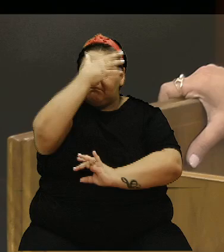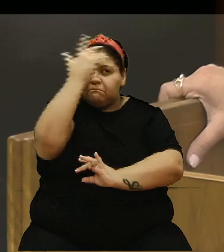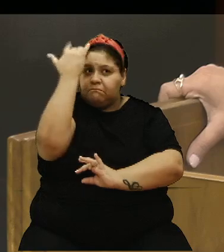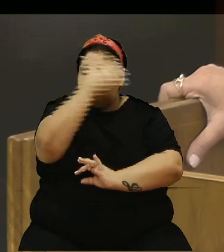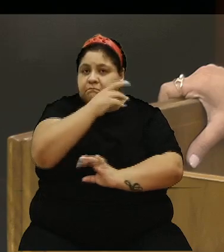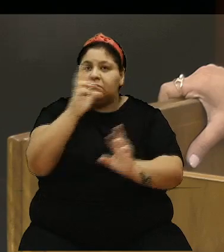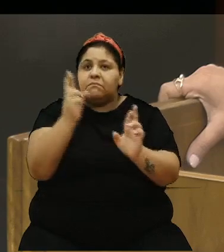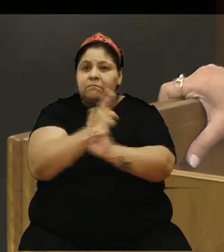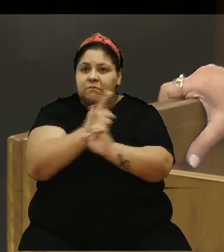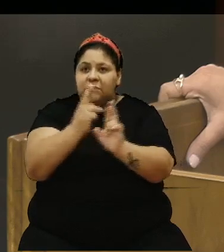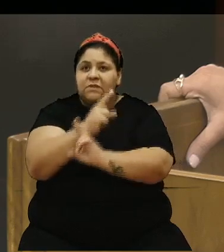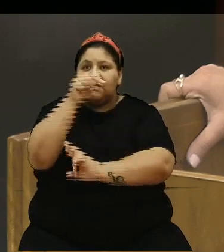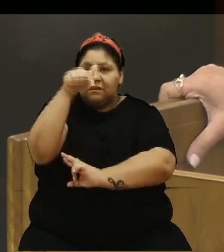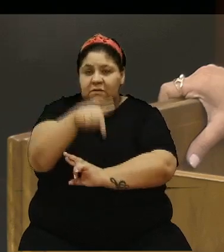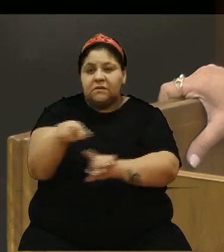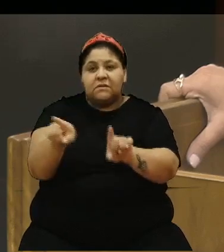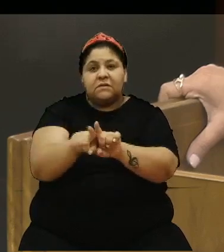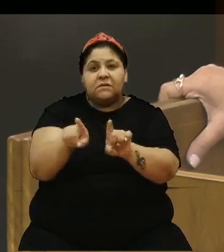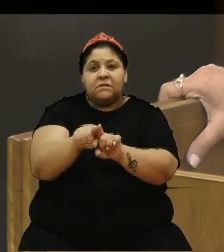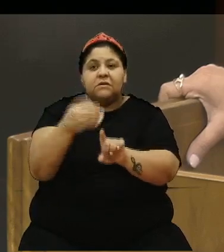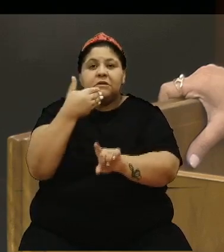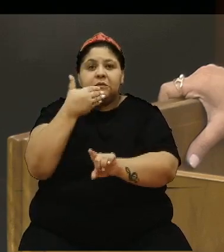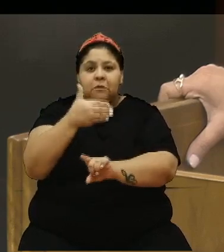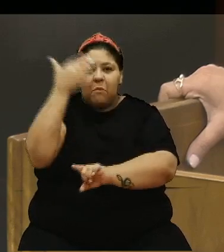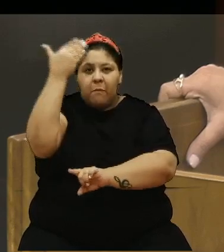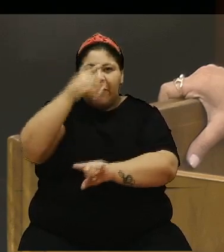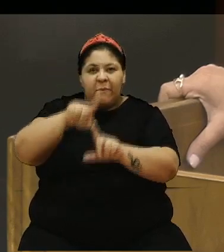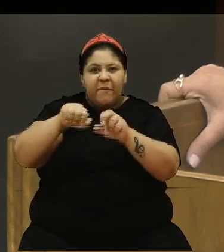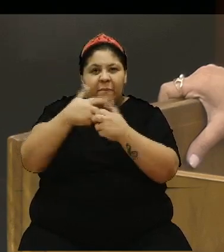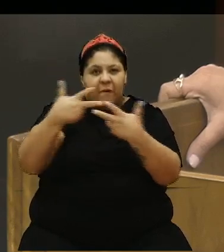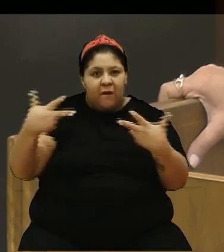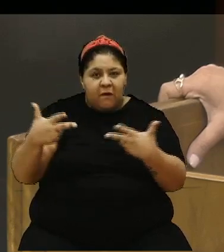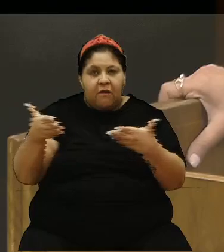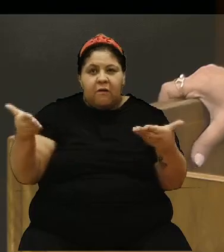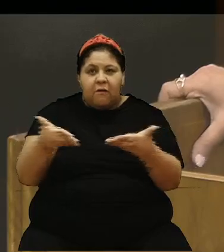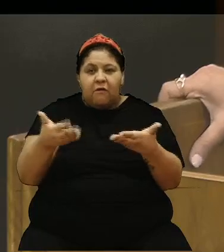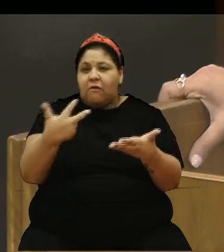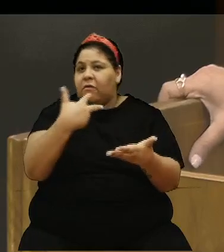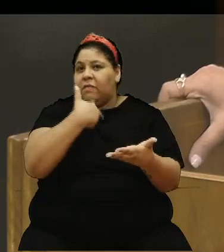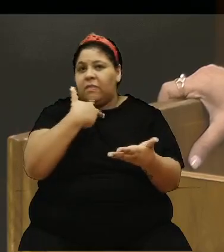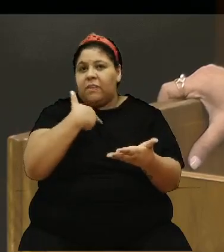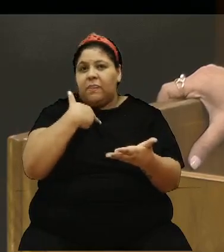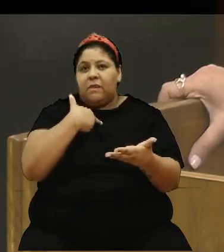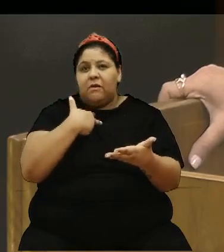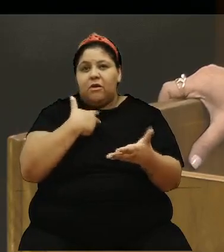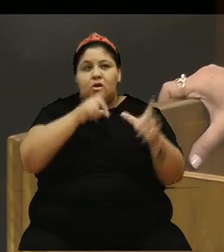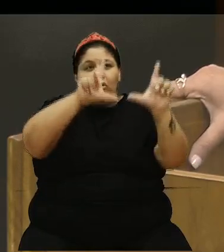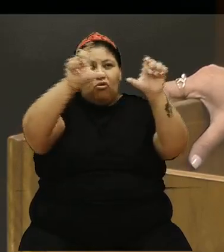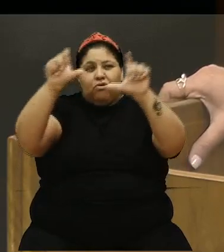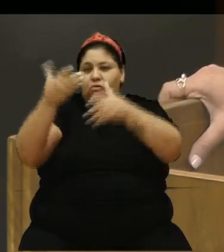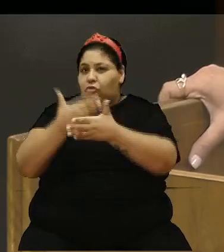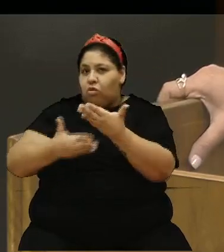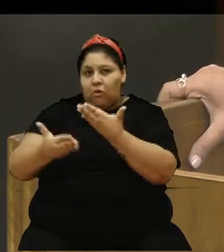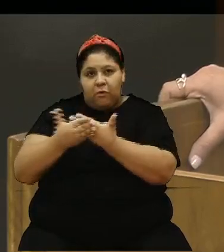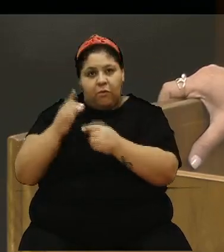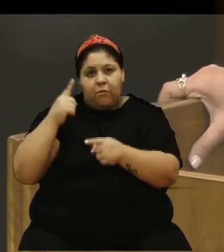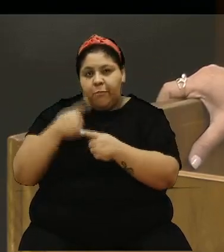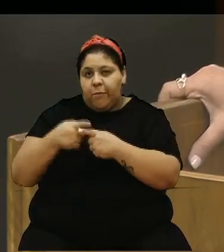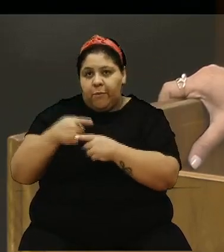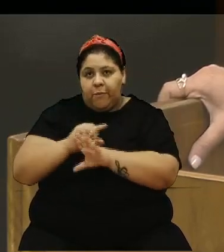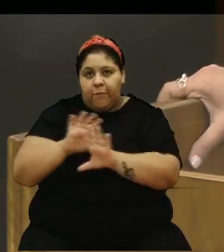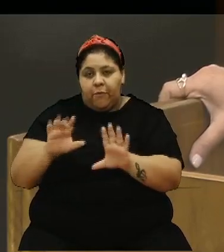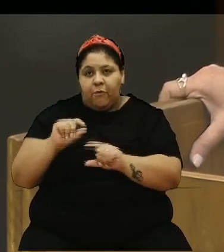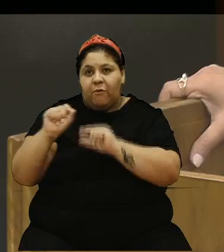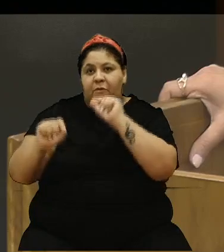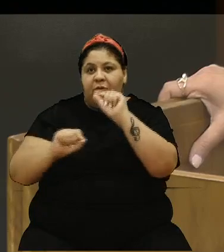em relação a esse caso. Também vou colocar uma prova material agora. Não posso colocar todas as provas materiais aqui, porque